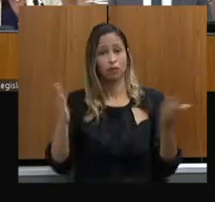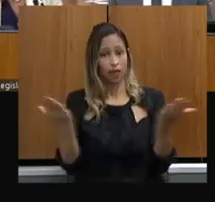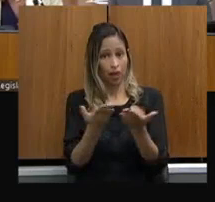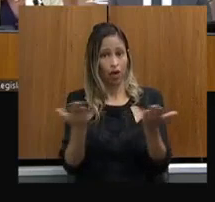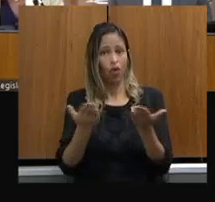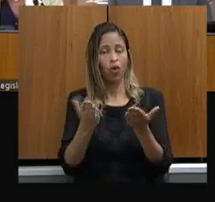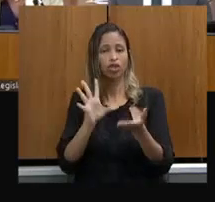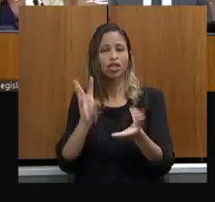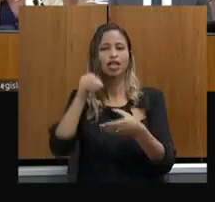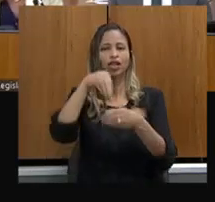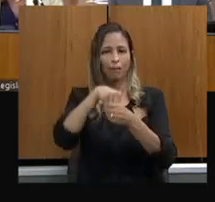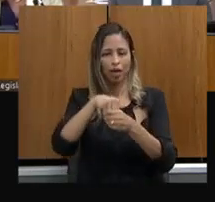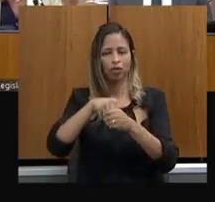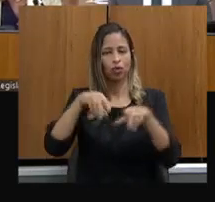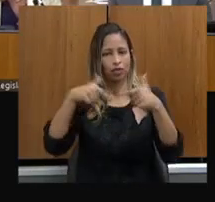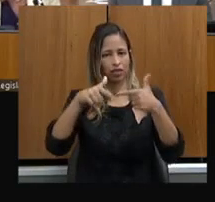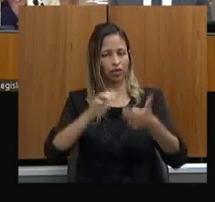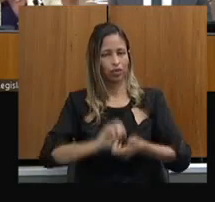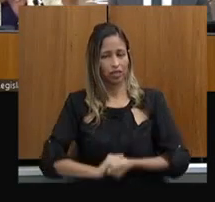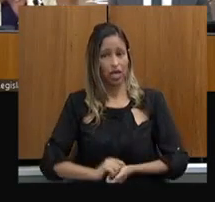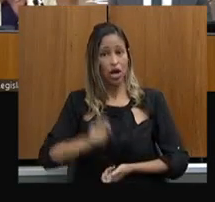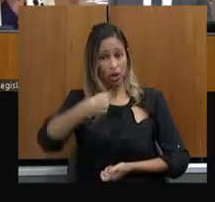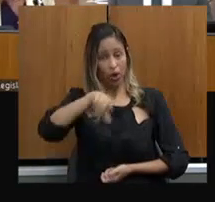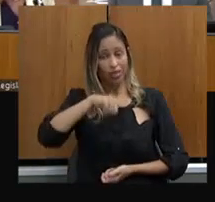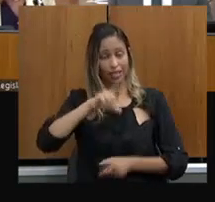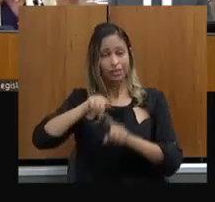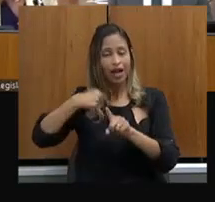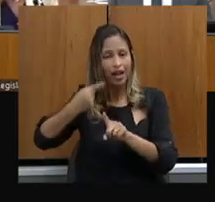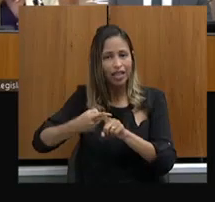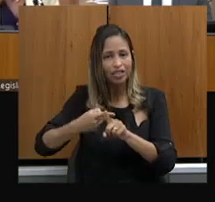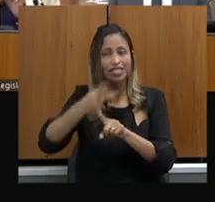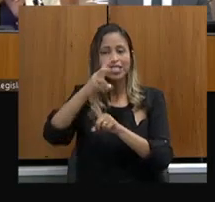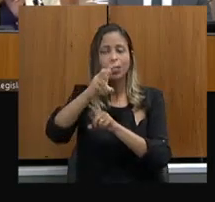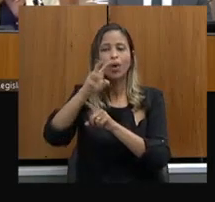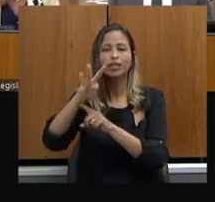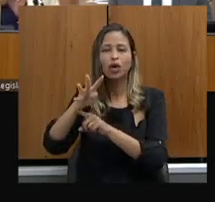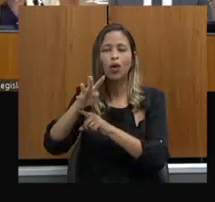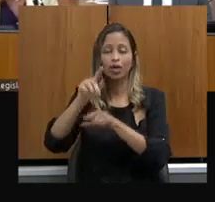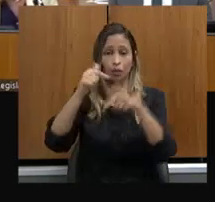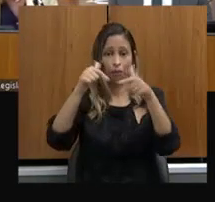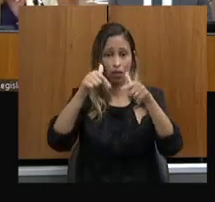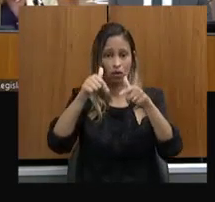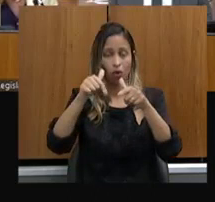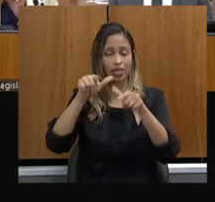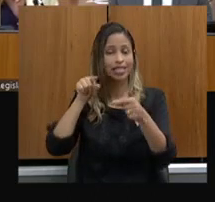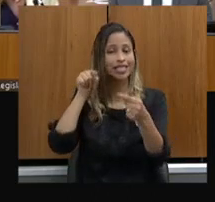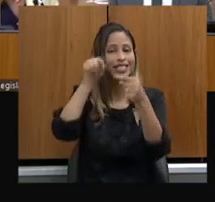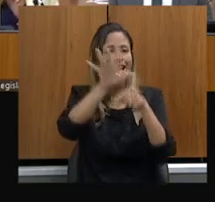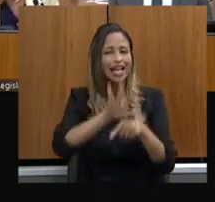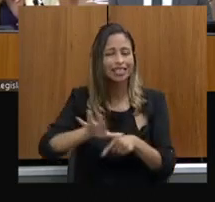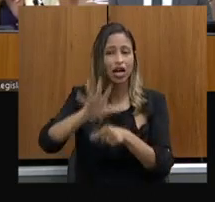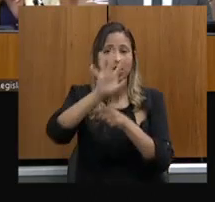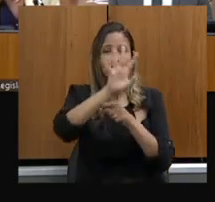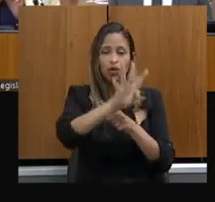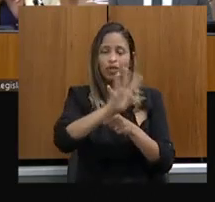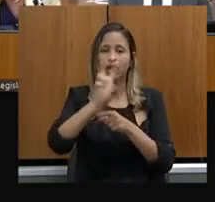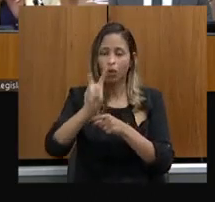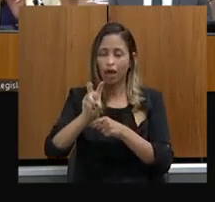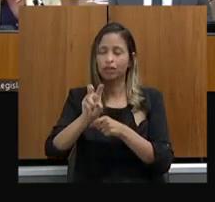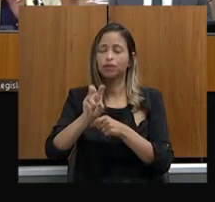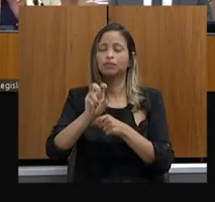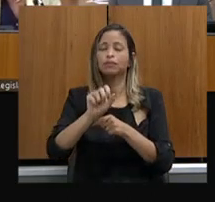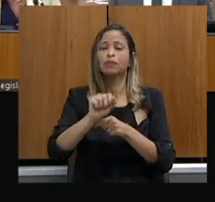ações de engajamento com seus servidores nós temos Além disso 54 servidores centrais 104 servidores